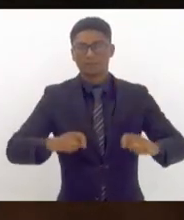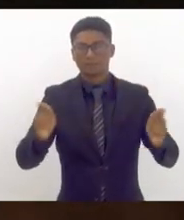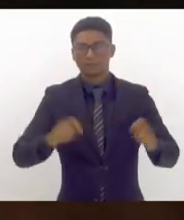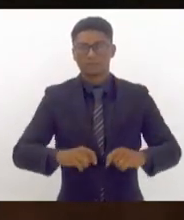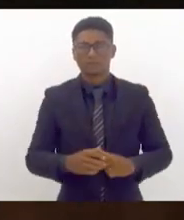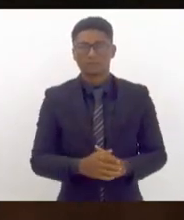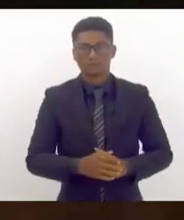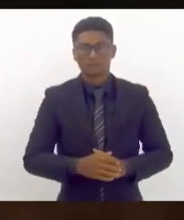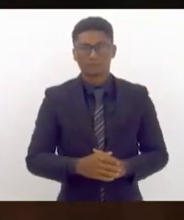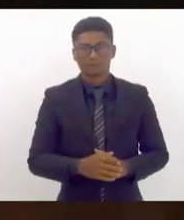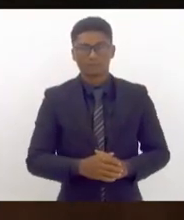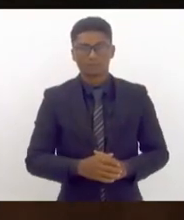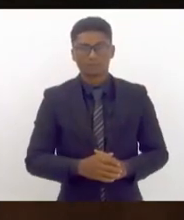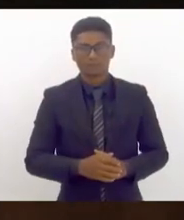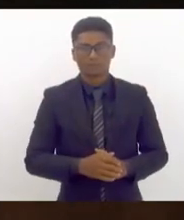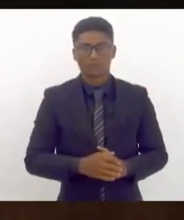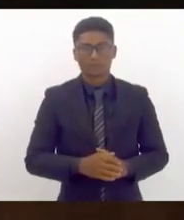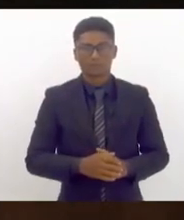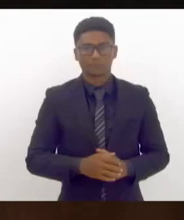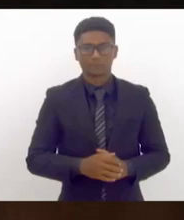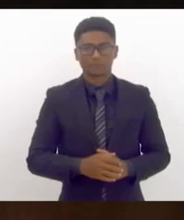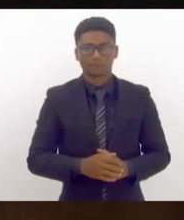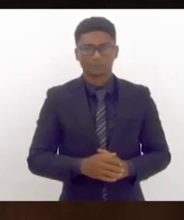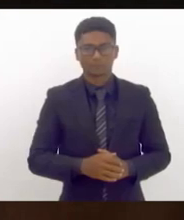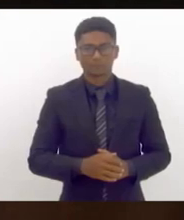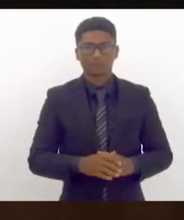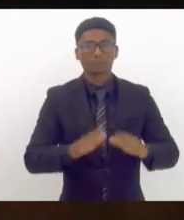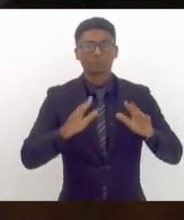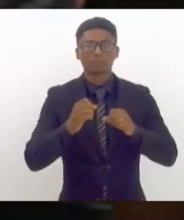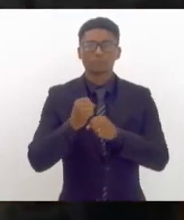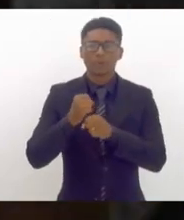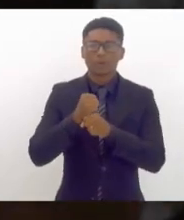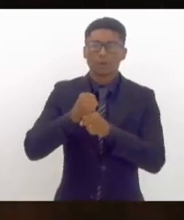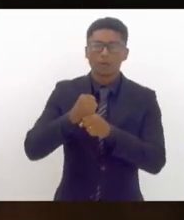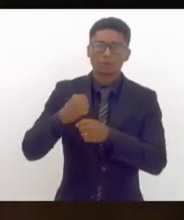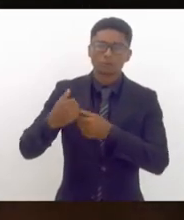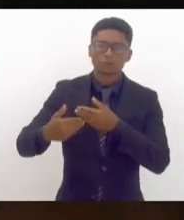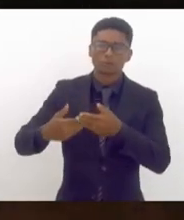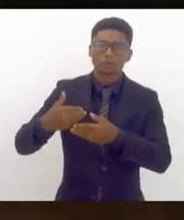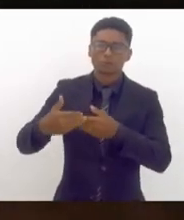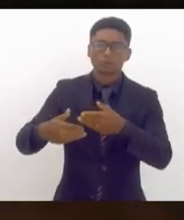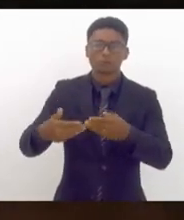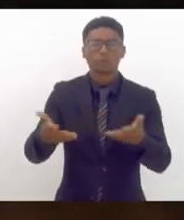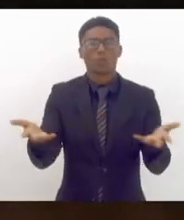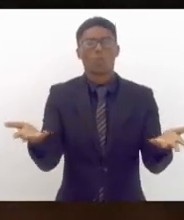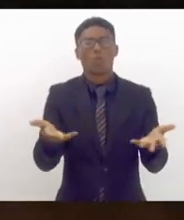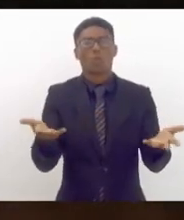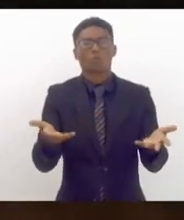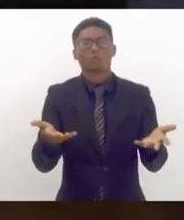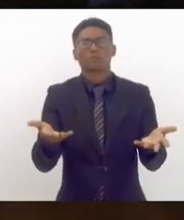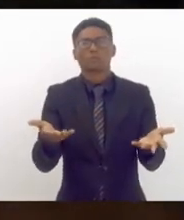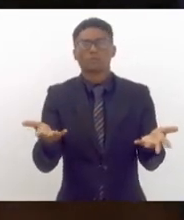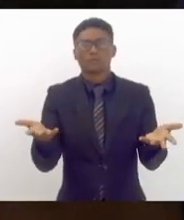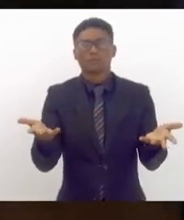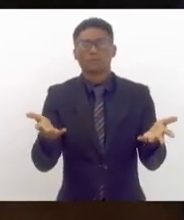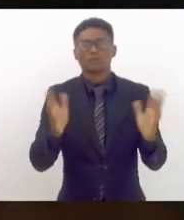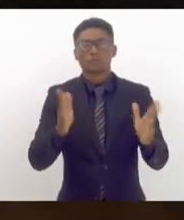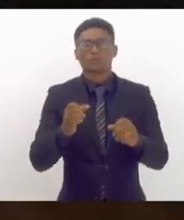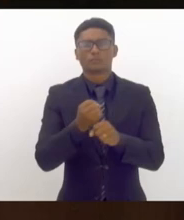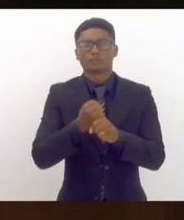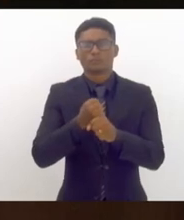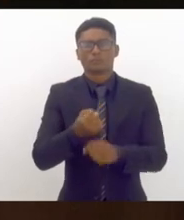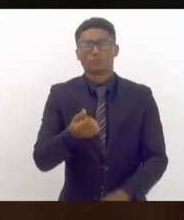seus eleitores. E só que os anos se passaram, hoje a gente já está falando aí de 6 anos,